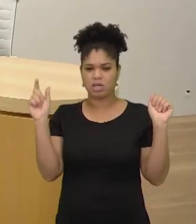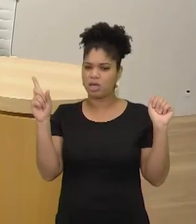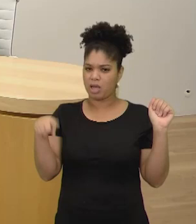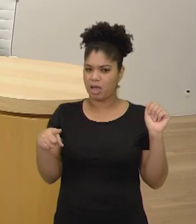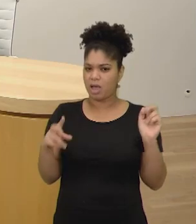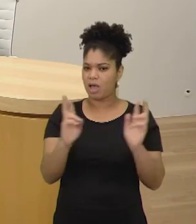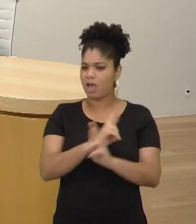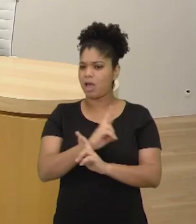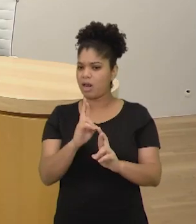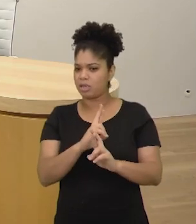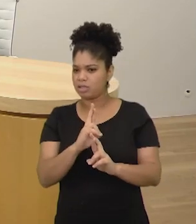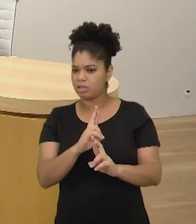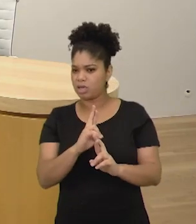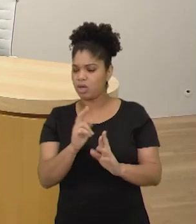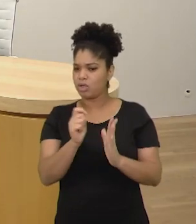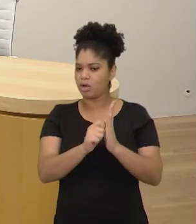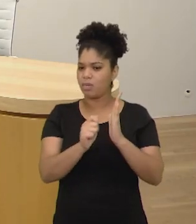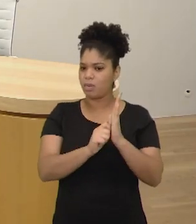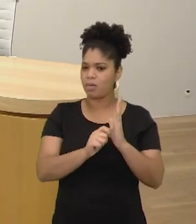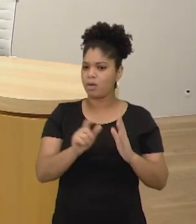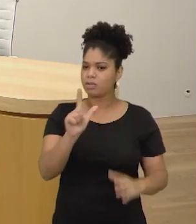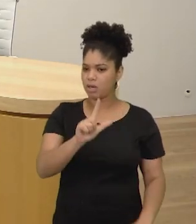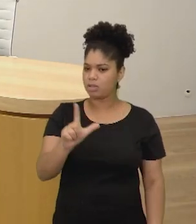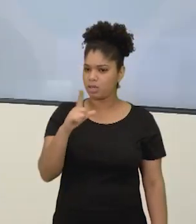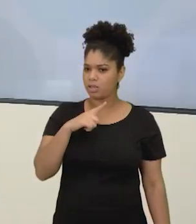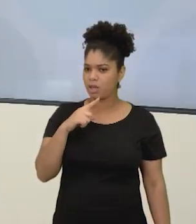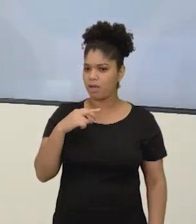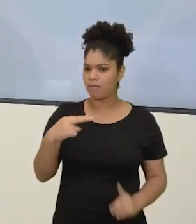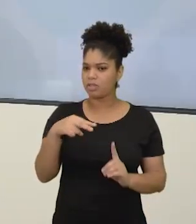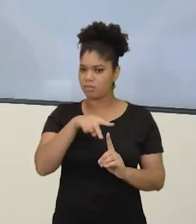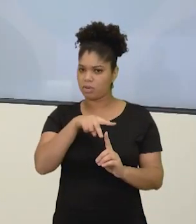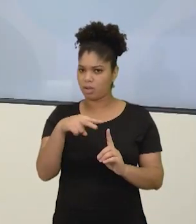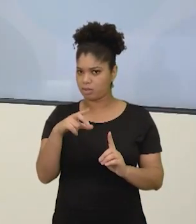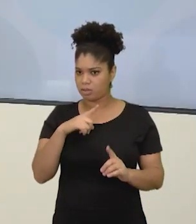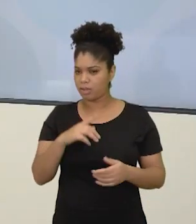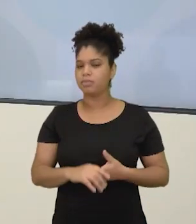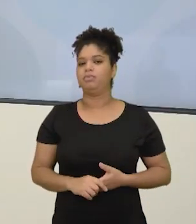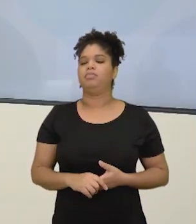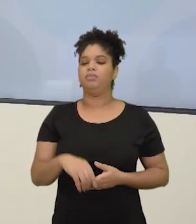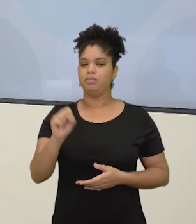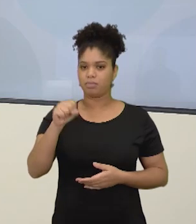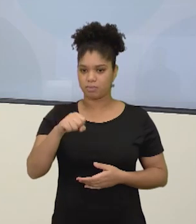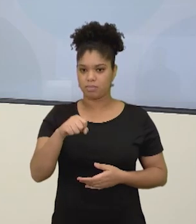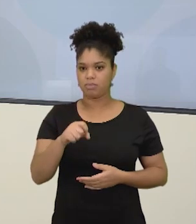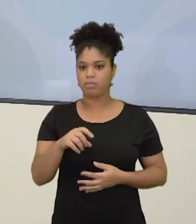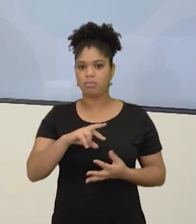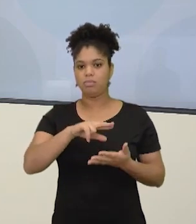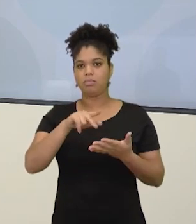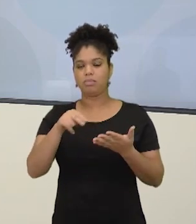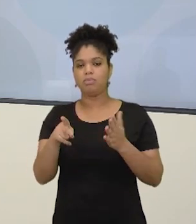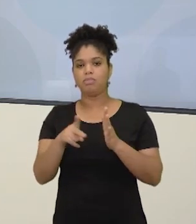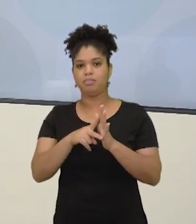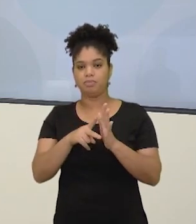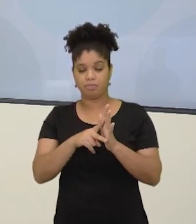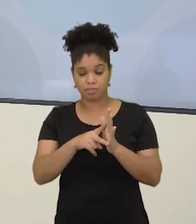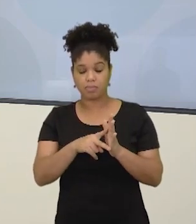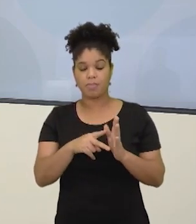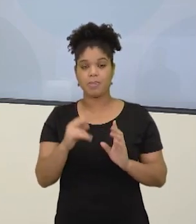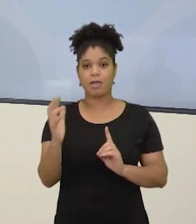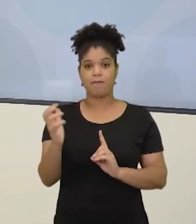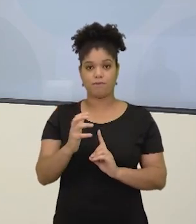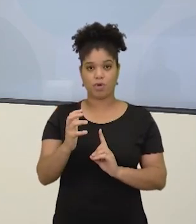alguma consequência na escrita, na visão de mundo? Todos os elementos históricos, culturais, colaboram para a